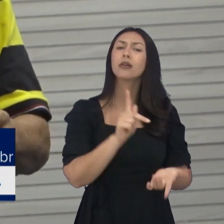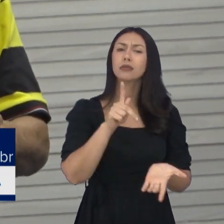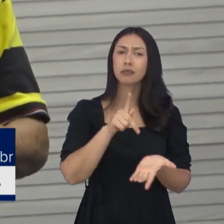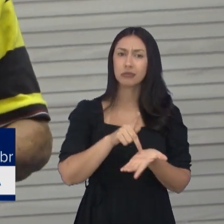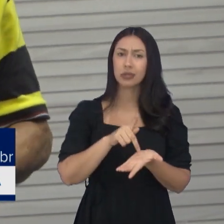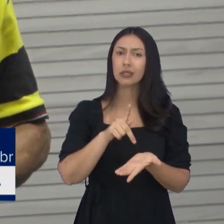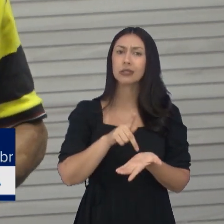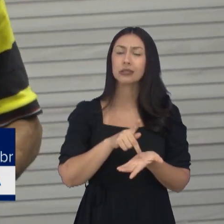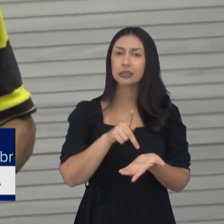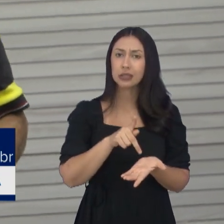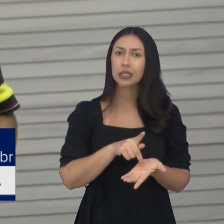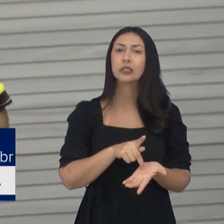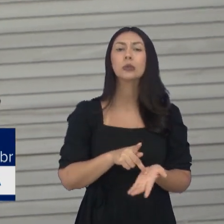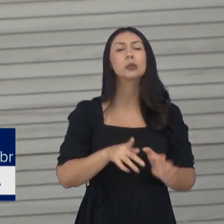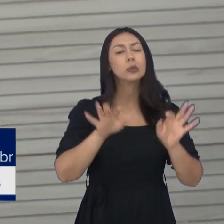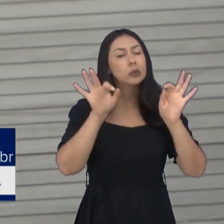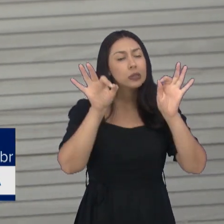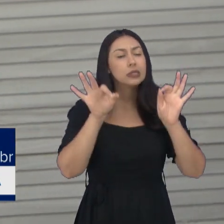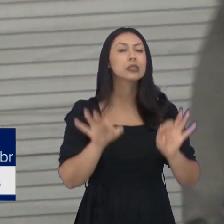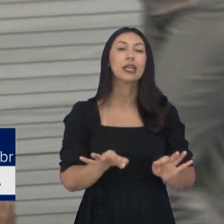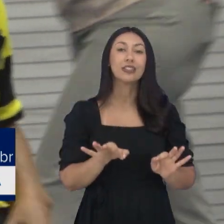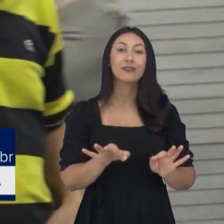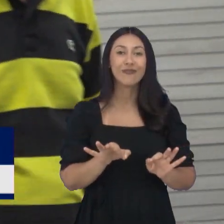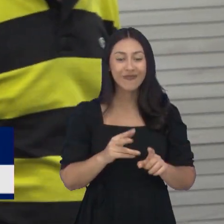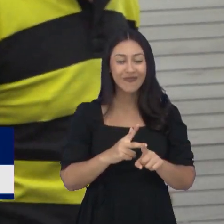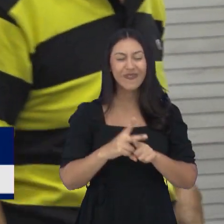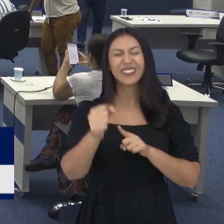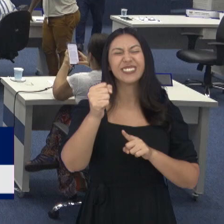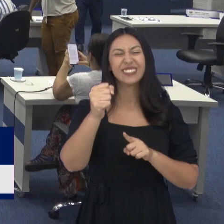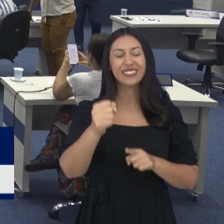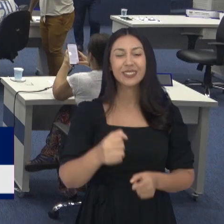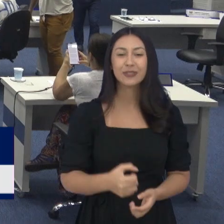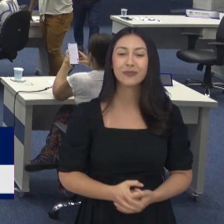do Elton e, com certeza, a cidade vai ganhar.